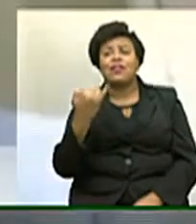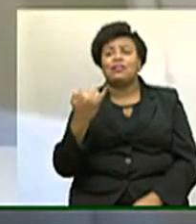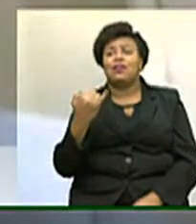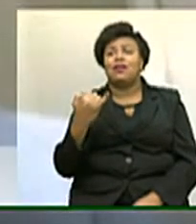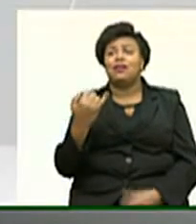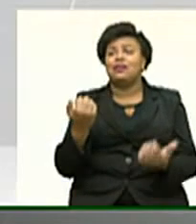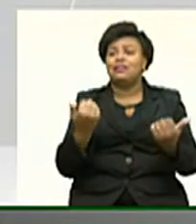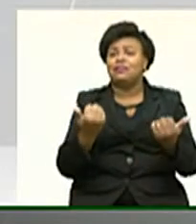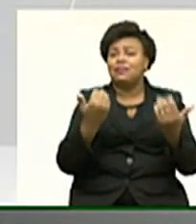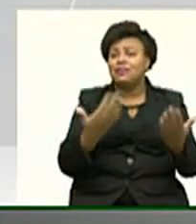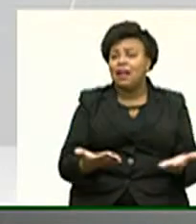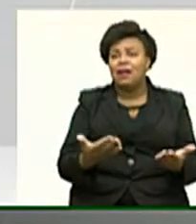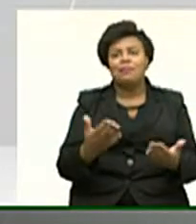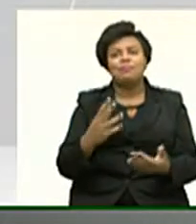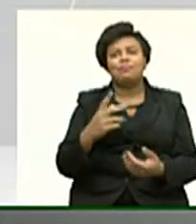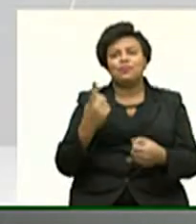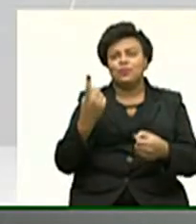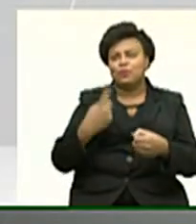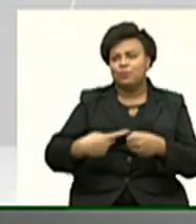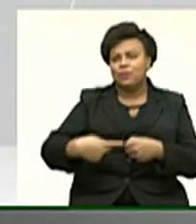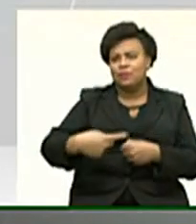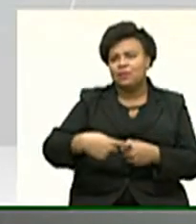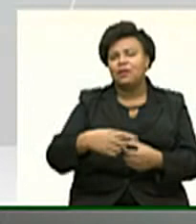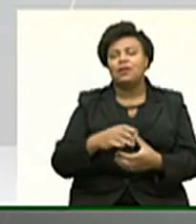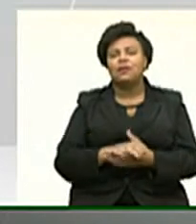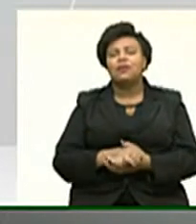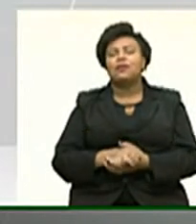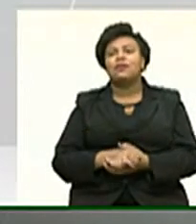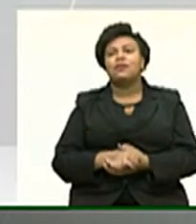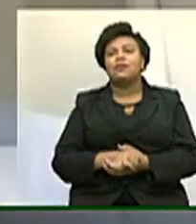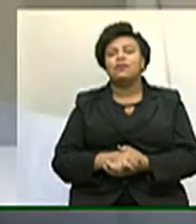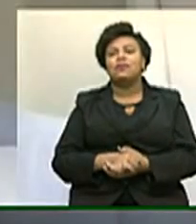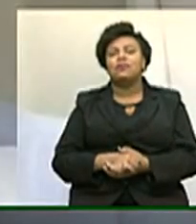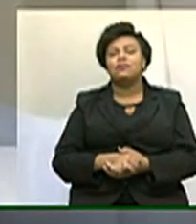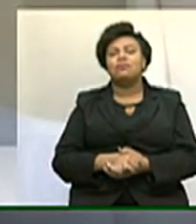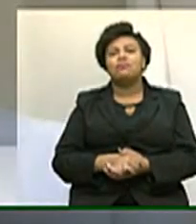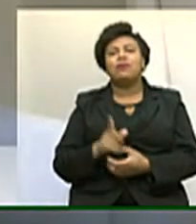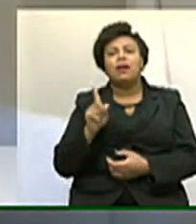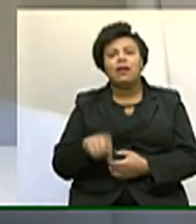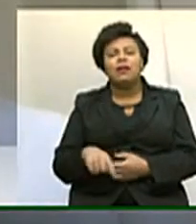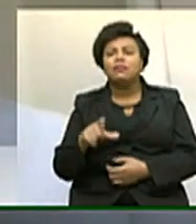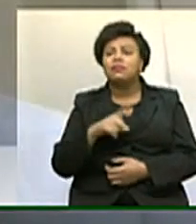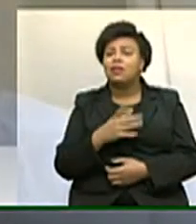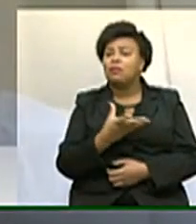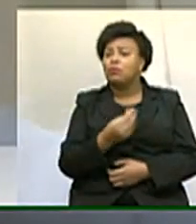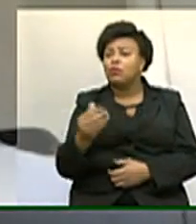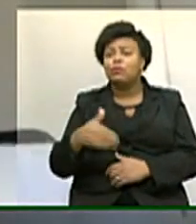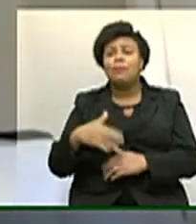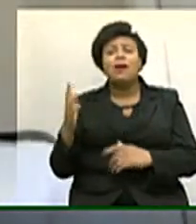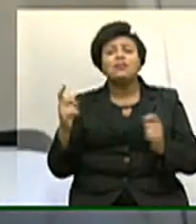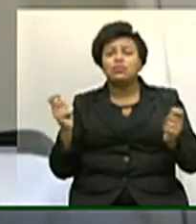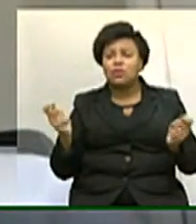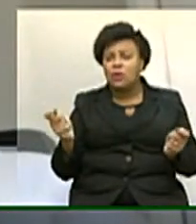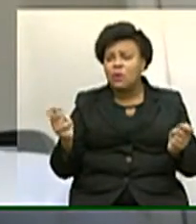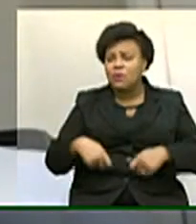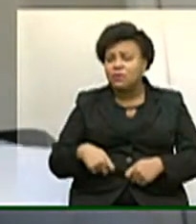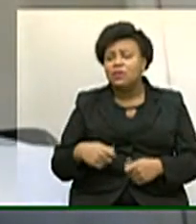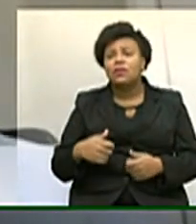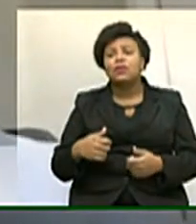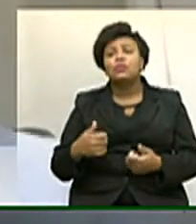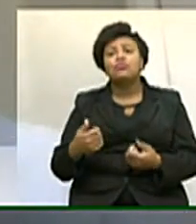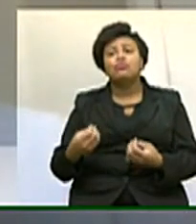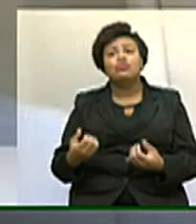da transferência para os municípios é muito importante, porque indiscutivelmente o município tem muito mais condições de dar